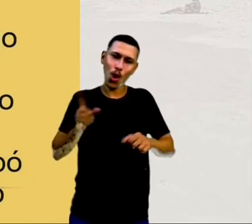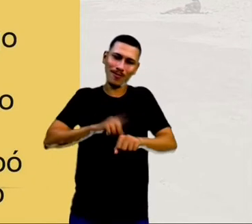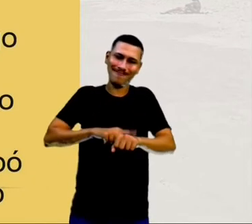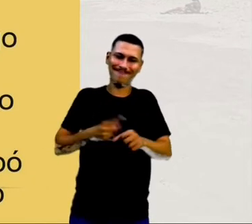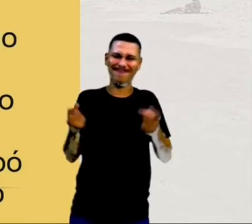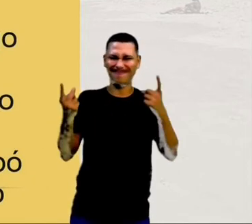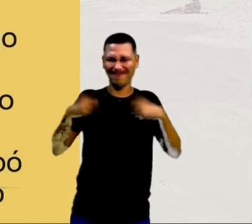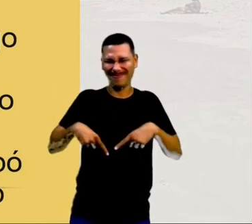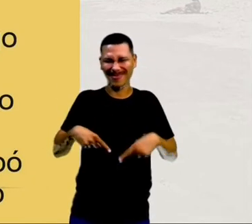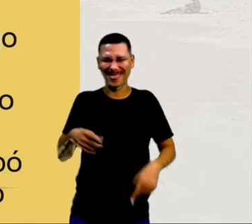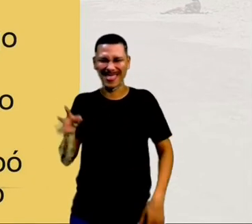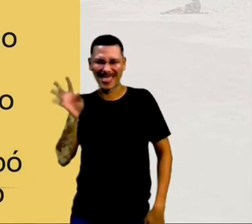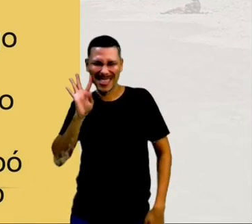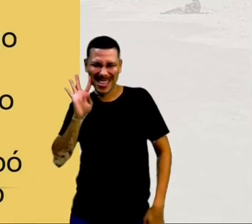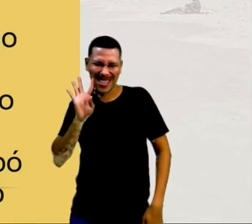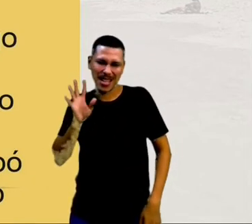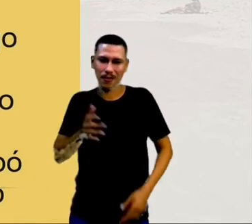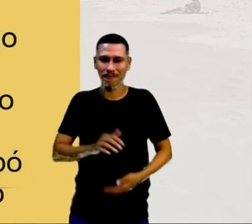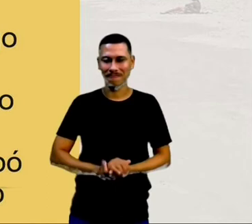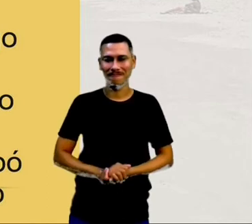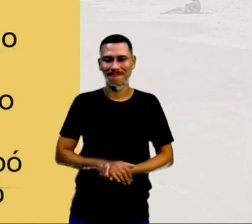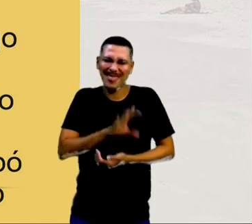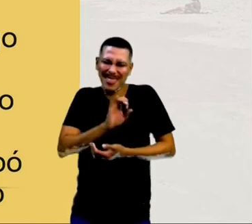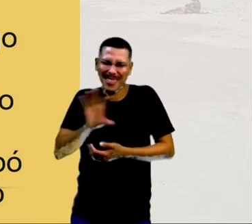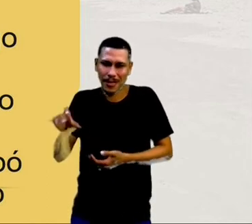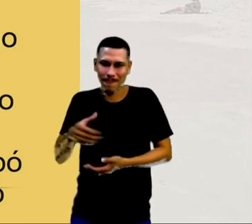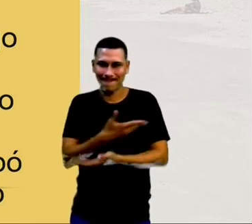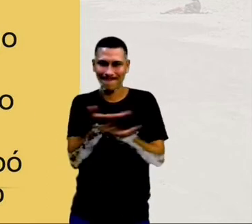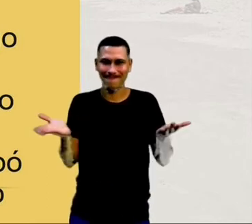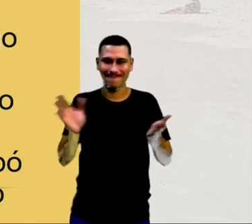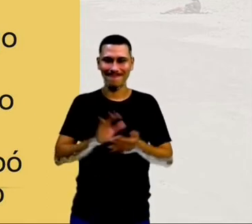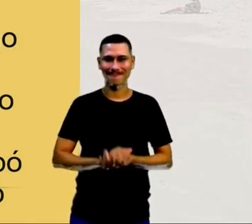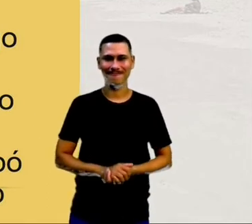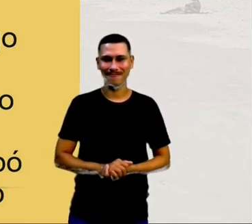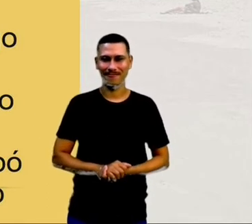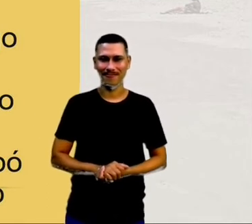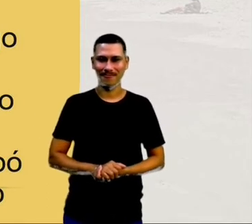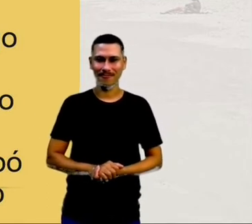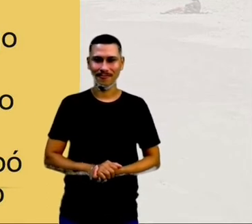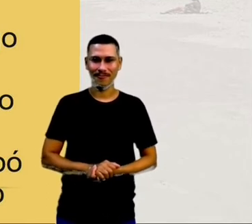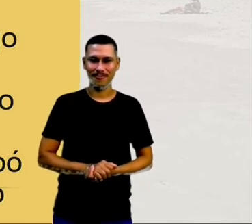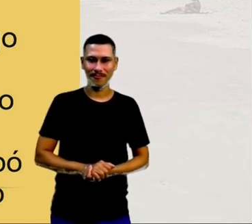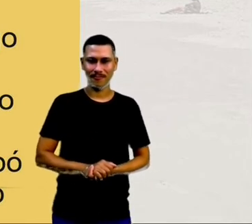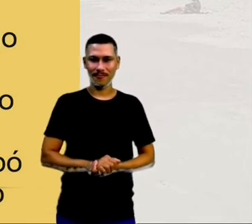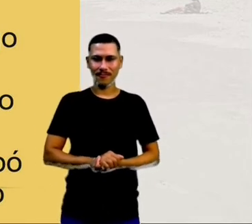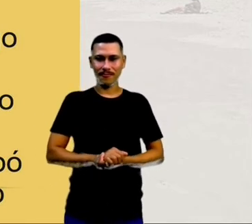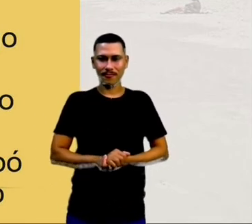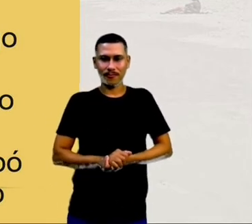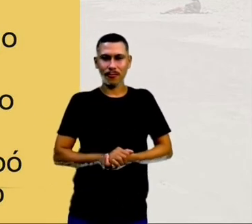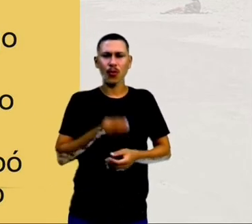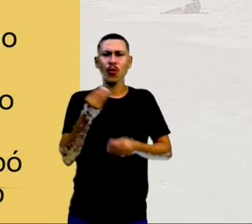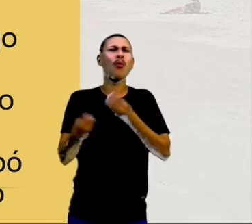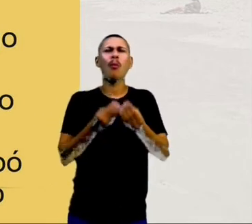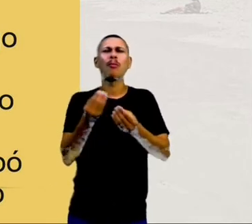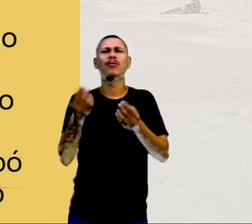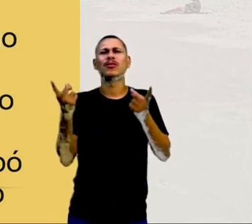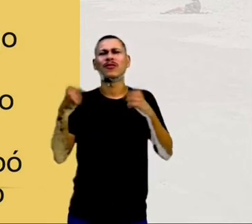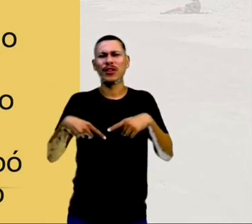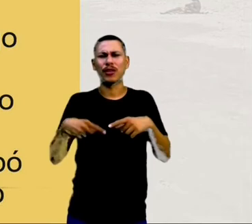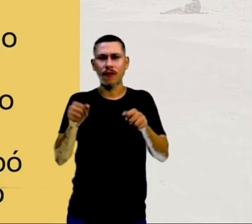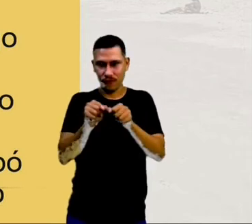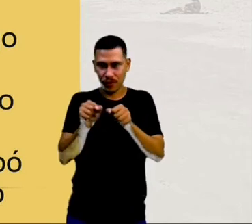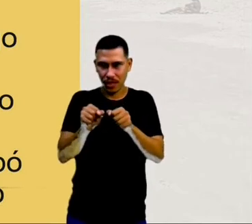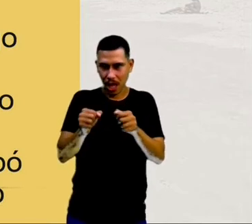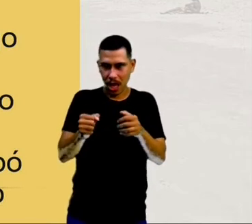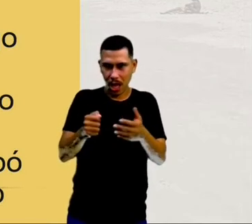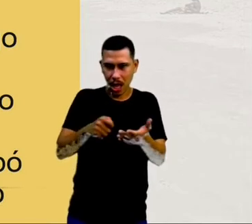desafio maravilhosa e gostosa para cada um de vocês. Tá certo? Como é essa hora de desafio? Vamos fazer um bolo, tá